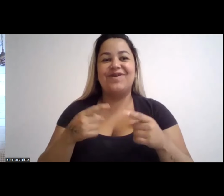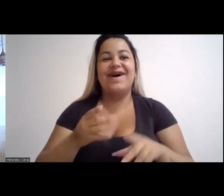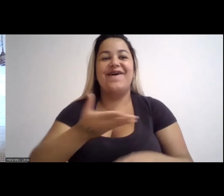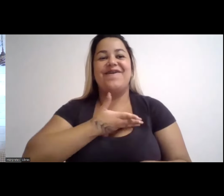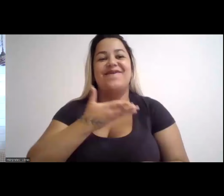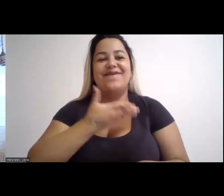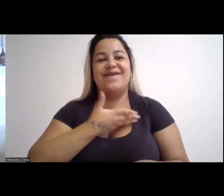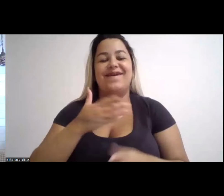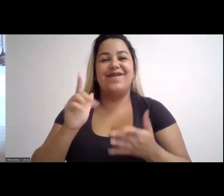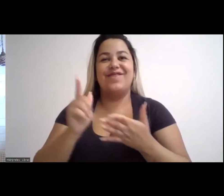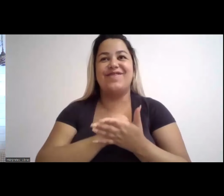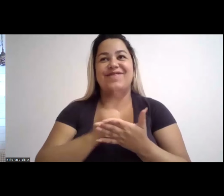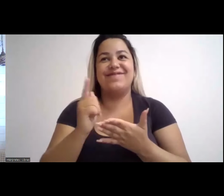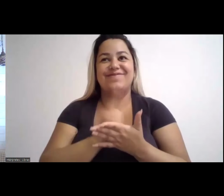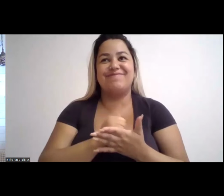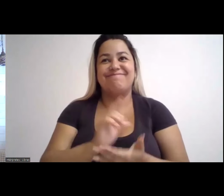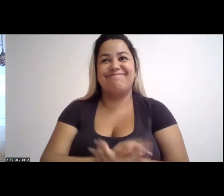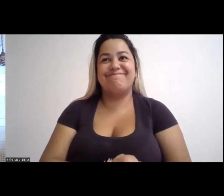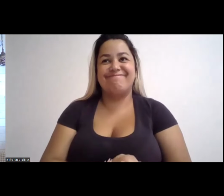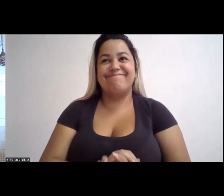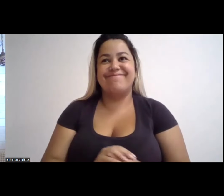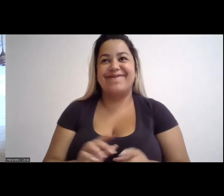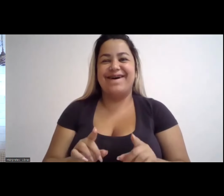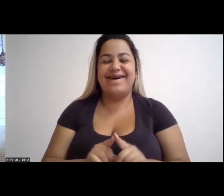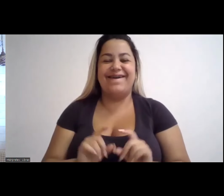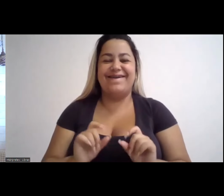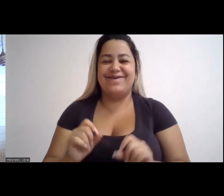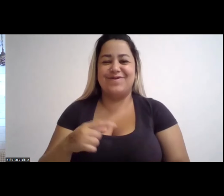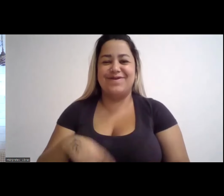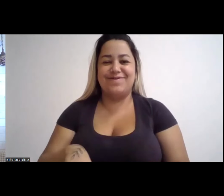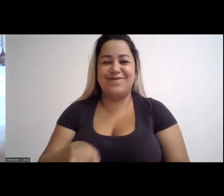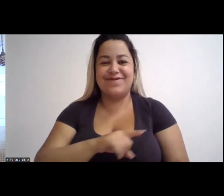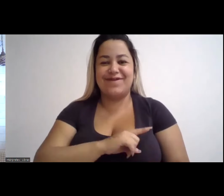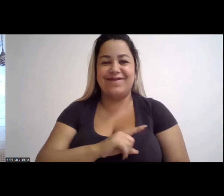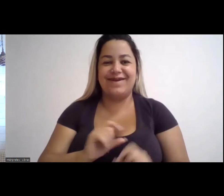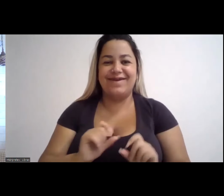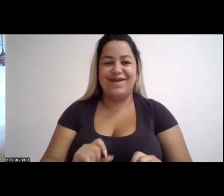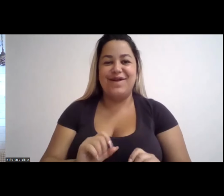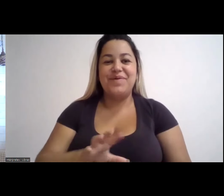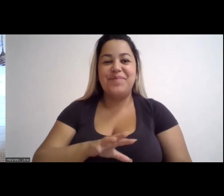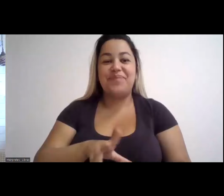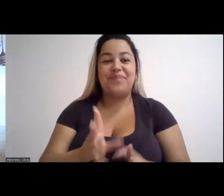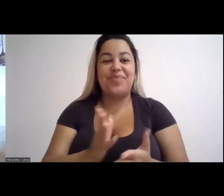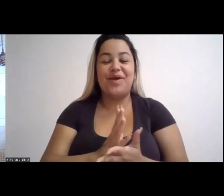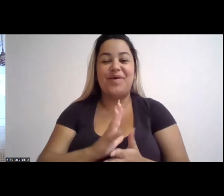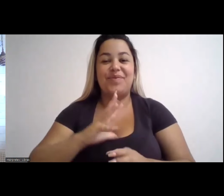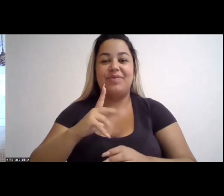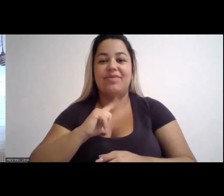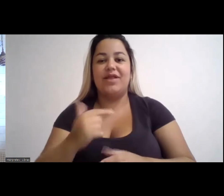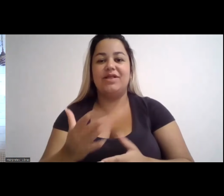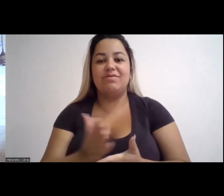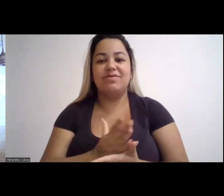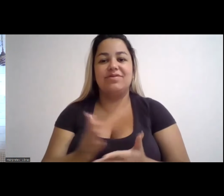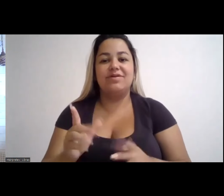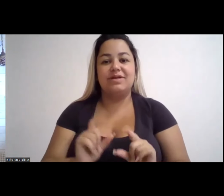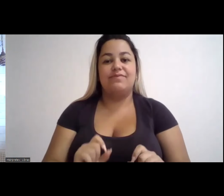livro, propor algumas ideias para uma economia, já que há tantas, e eu acho que a gente precisa cada